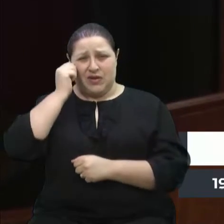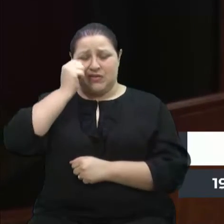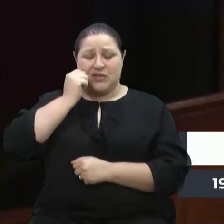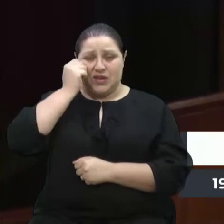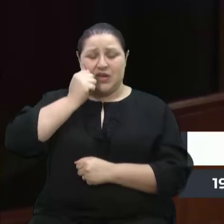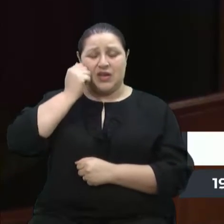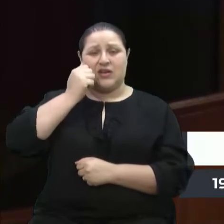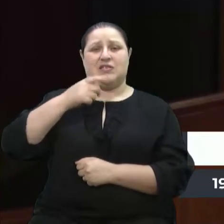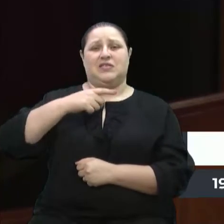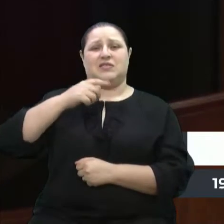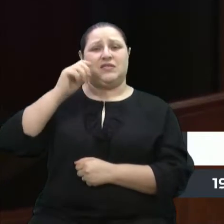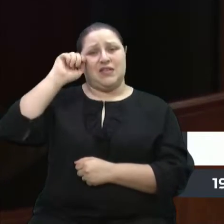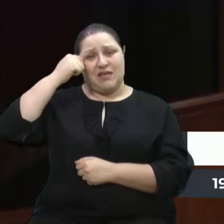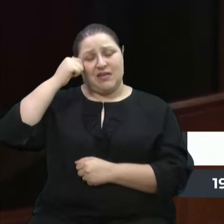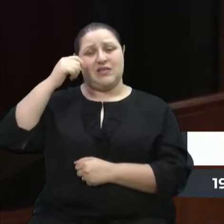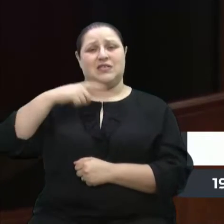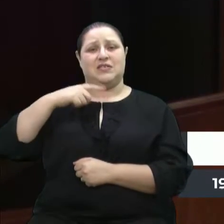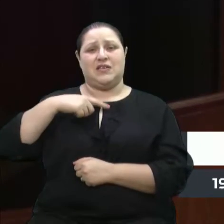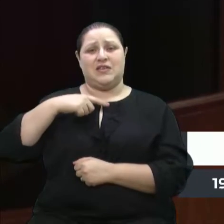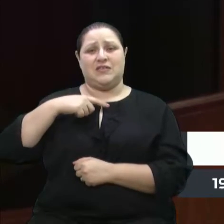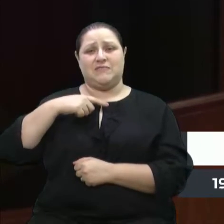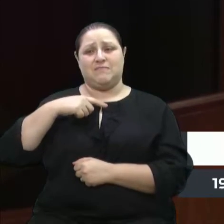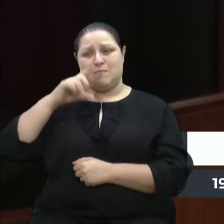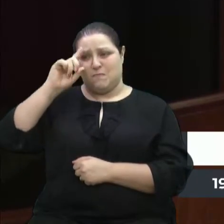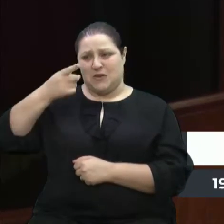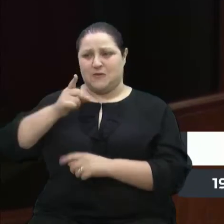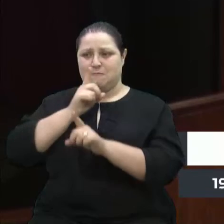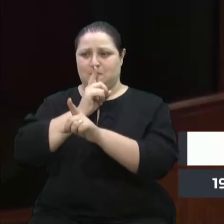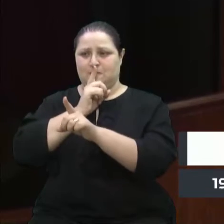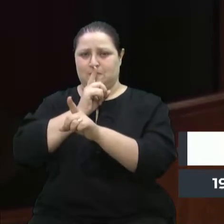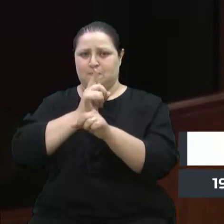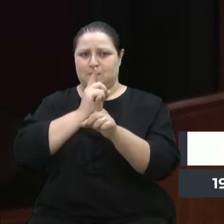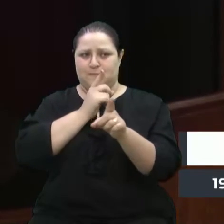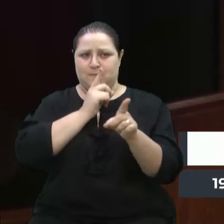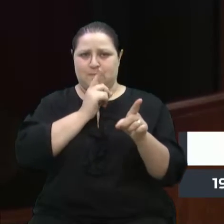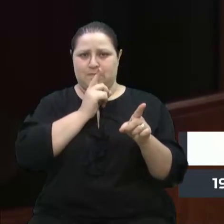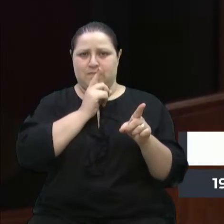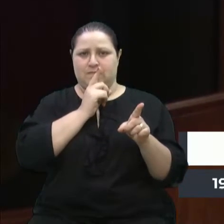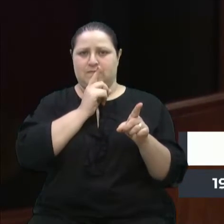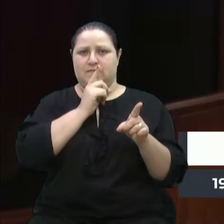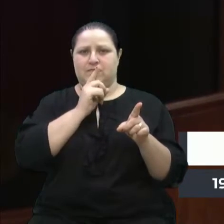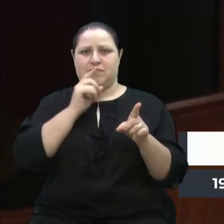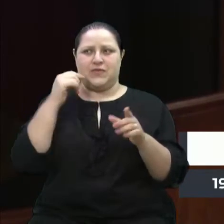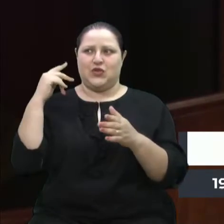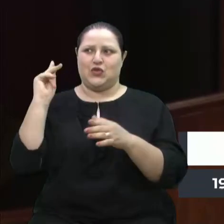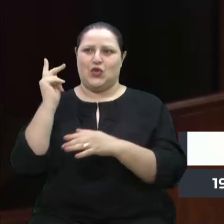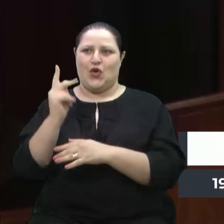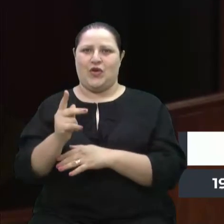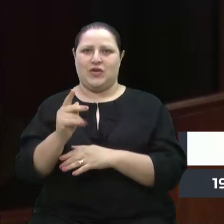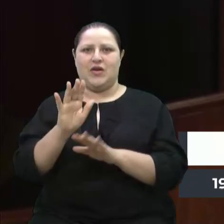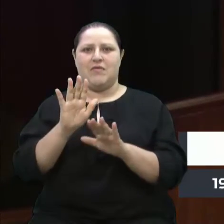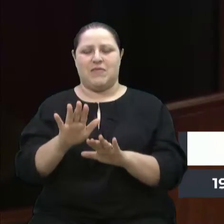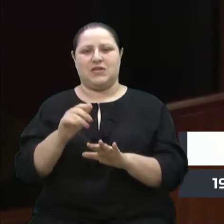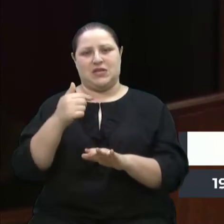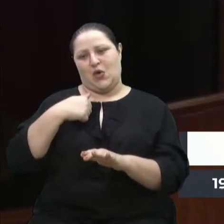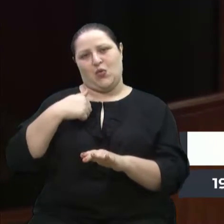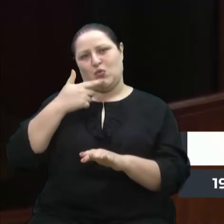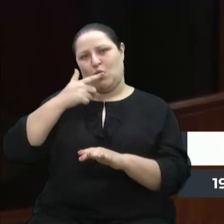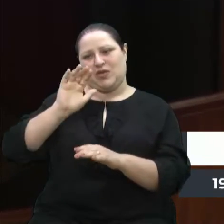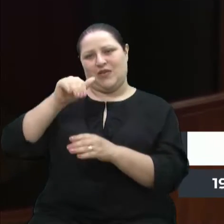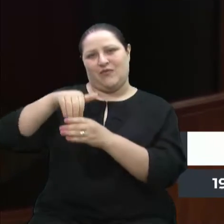e que são silenciadas, eu, obviamente, não conseguirei votar favorável, mas quero deixar aqui o registro do meu apoio